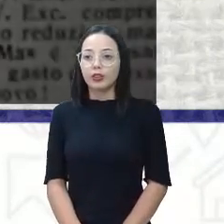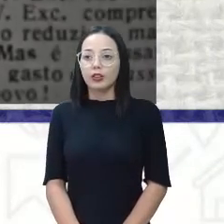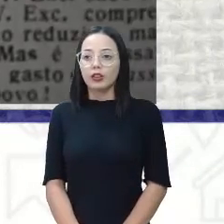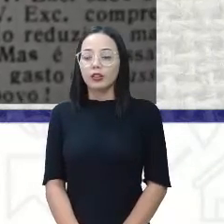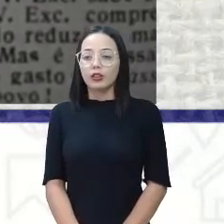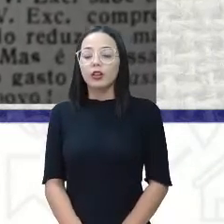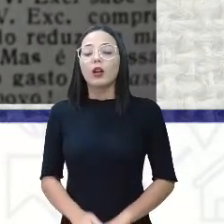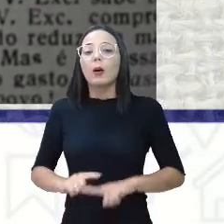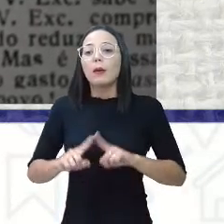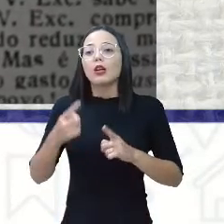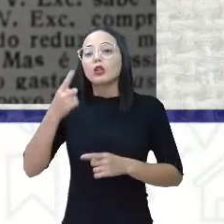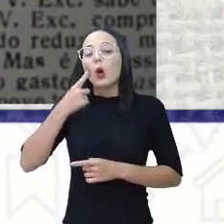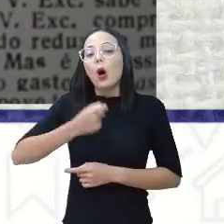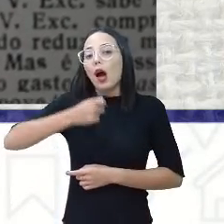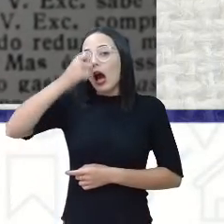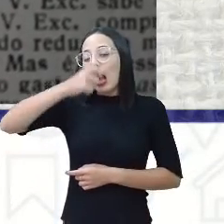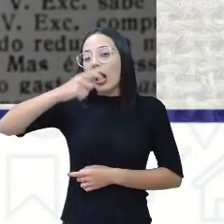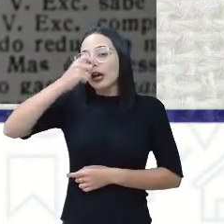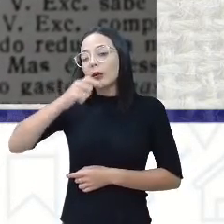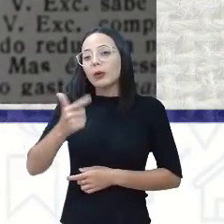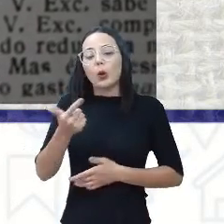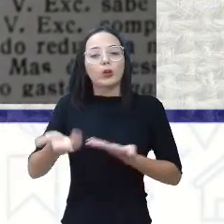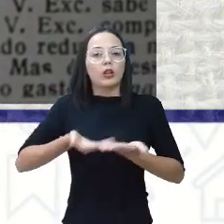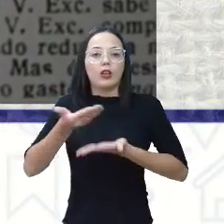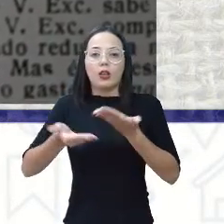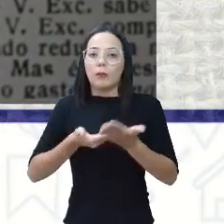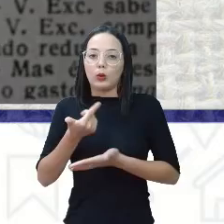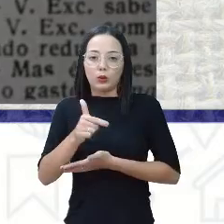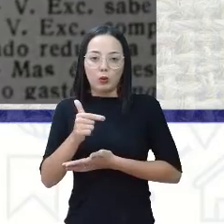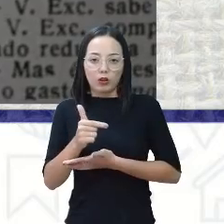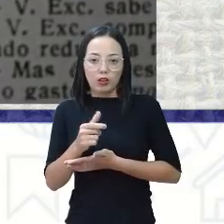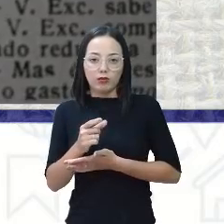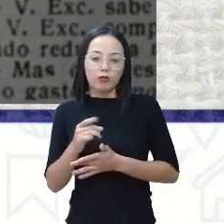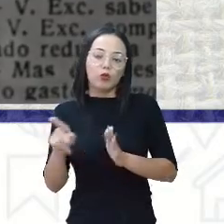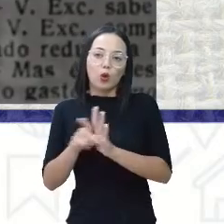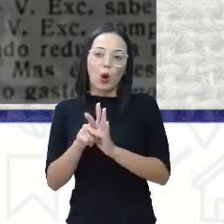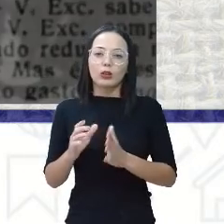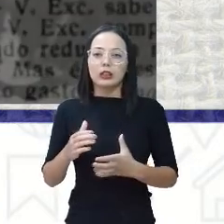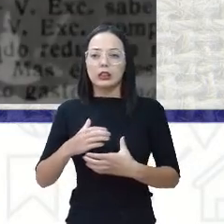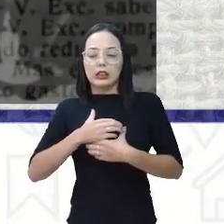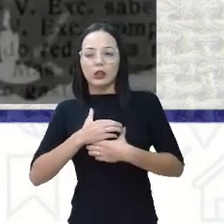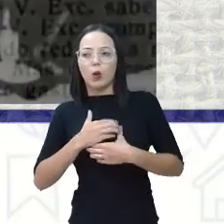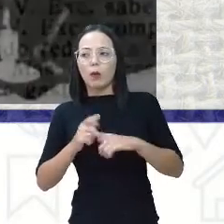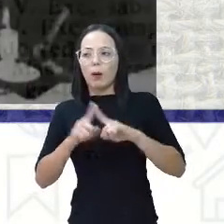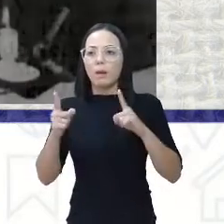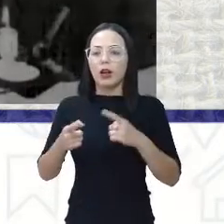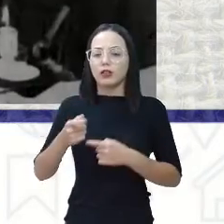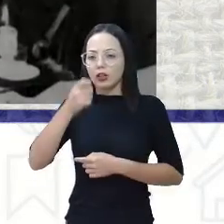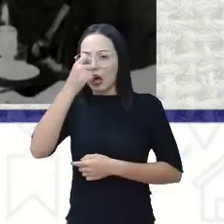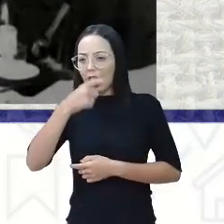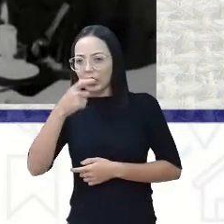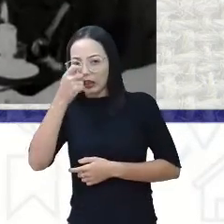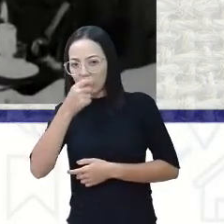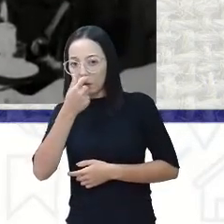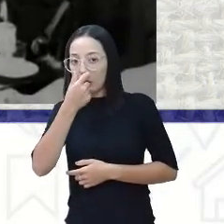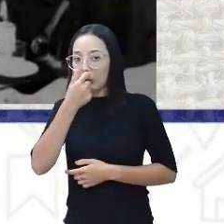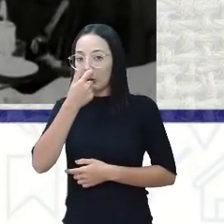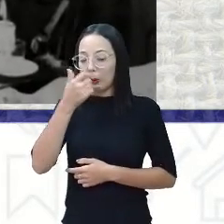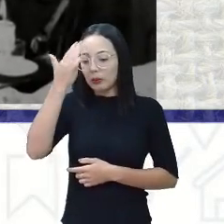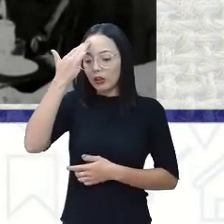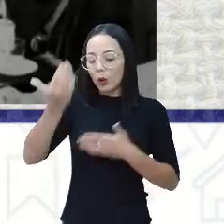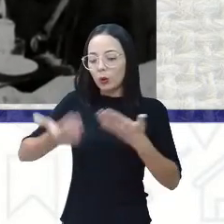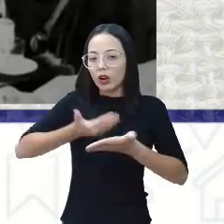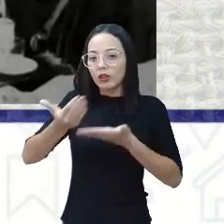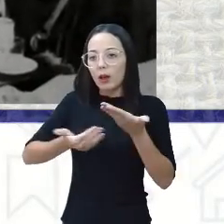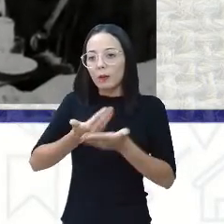A gripe não tem tratamento até hoje, né? A gripe, você trata os sintomas, mas a gripe em si, o vírus, nós não temos tratamento para o vírus